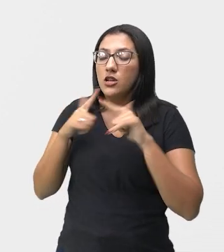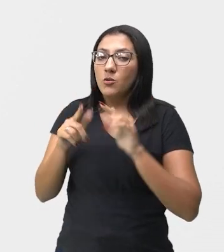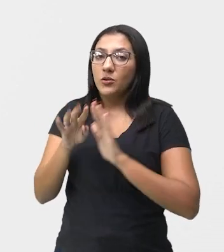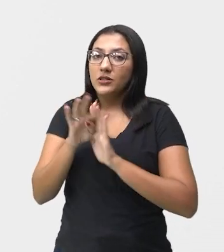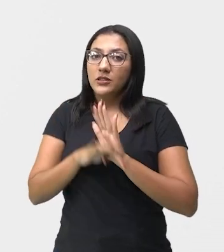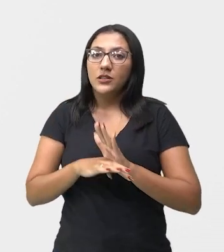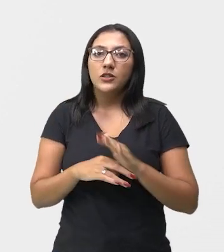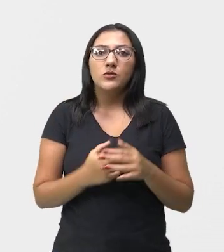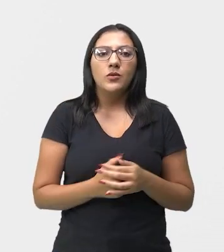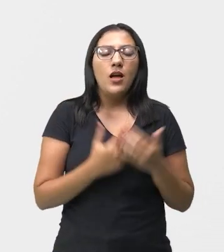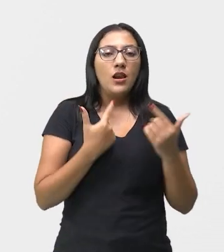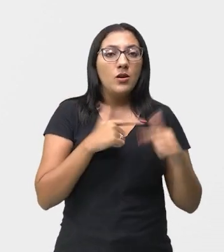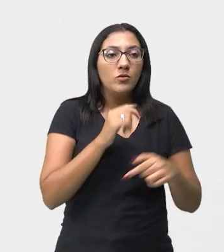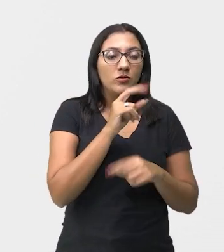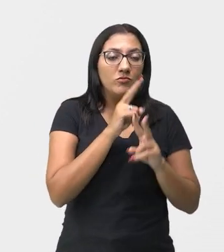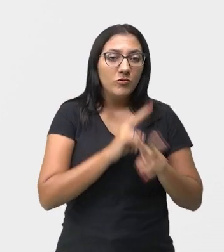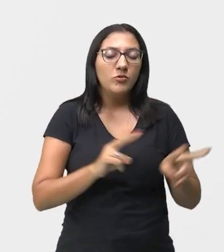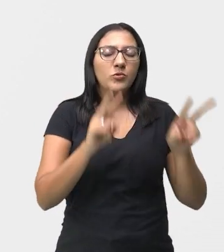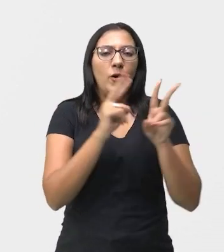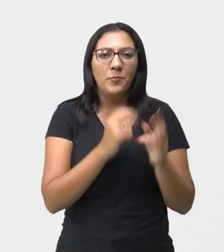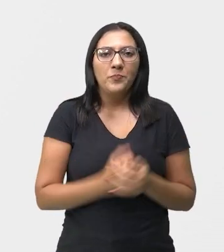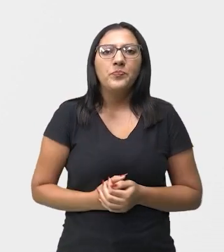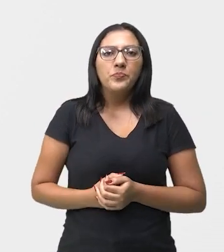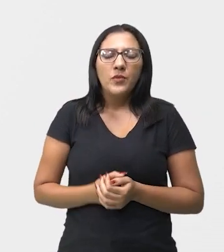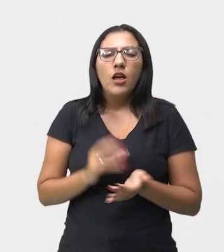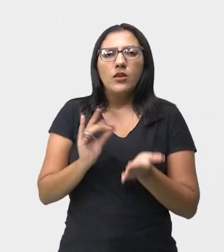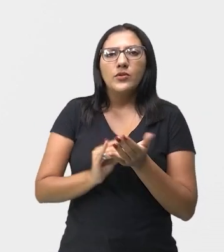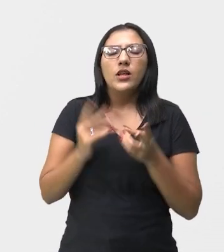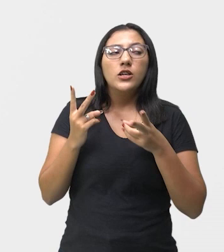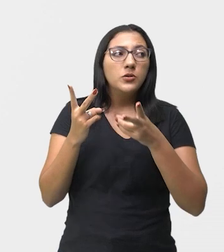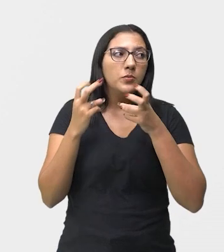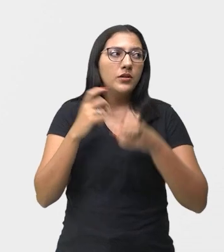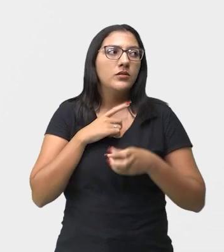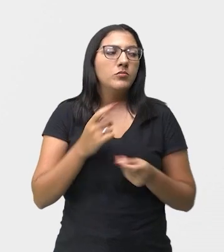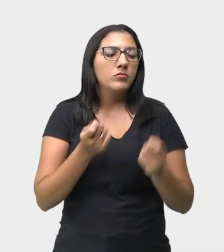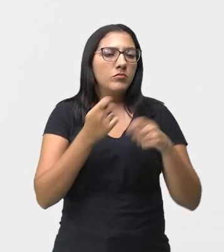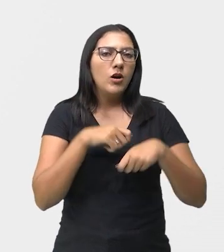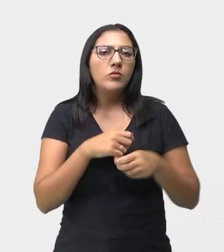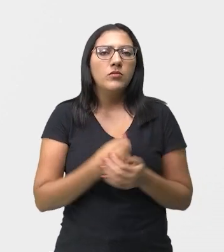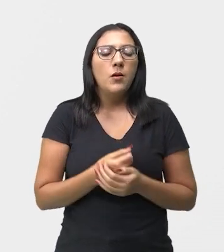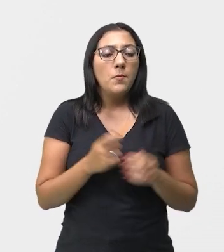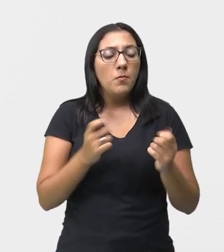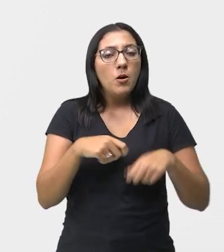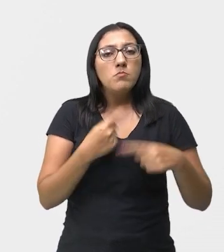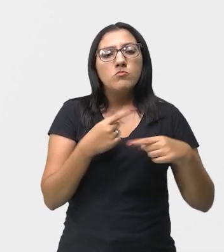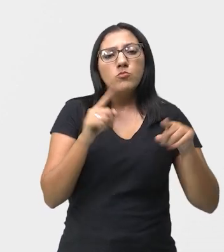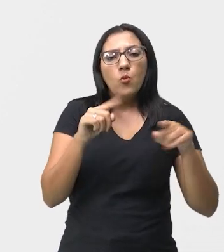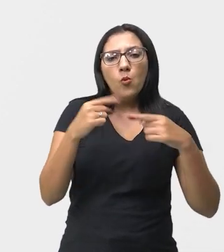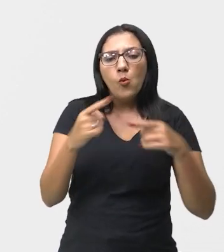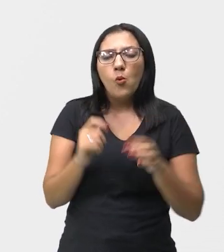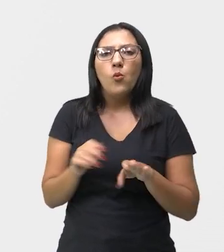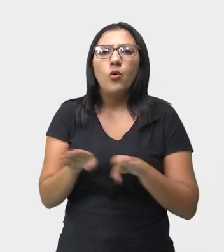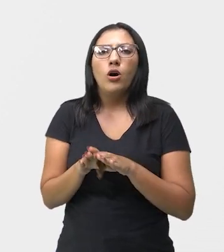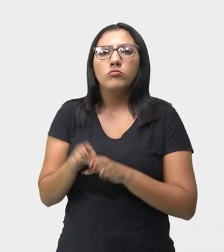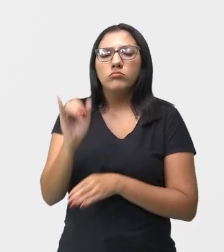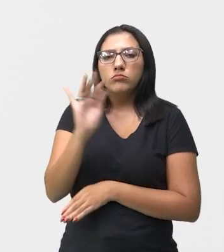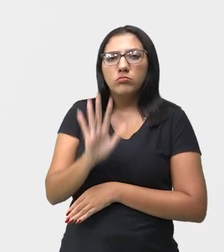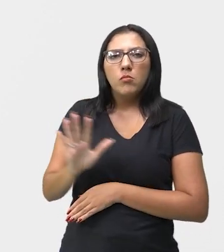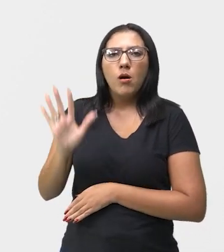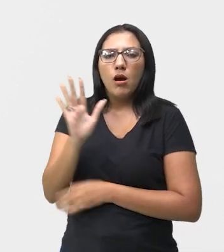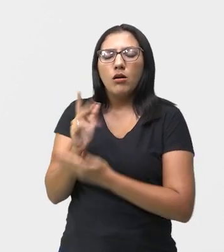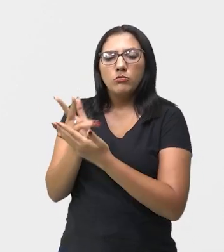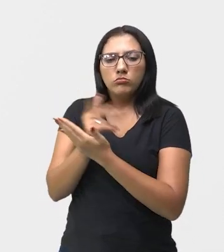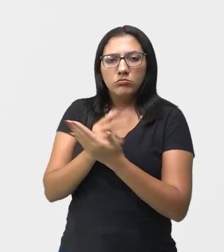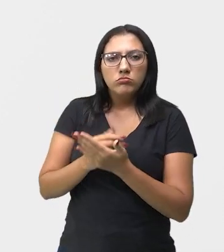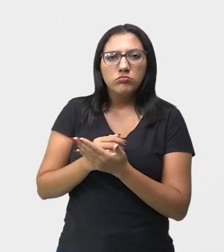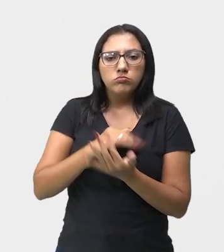ilustração, mapa, então realmente é uma mistura dinâmica entre o aspecto verbal, que são as palavras, e o aspecto não verbal,